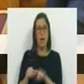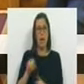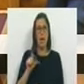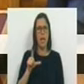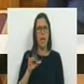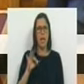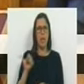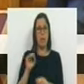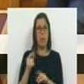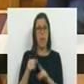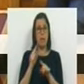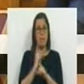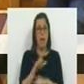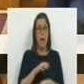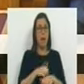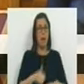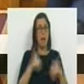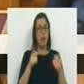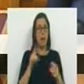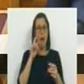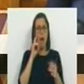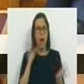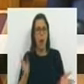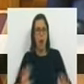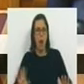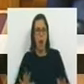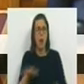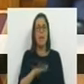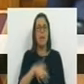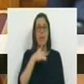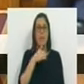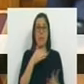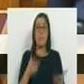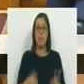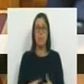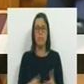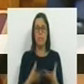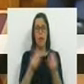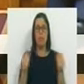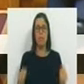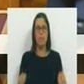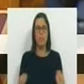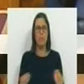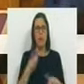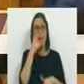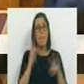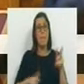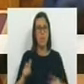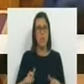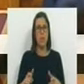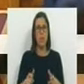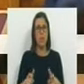glicofato nestas áreas urbanas, sem precaver estas situações, serão muitas das vezes pessoas